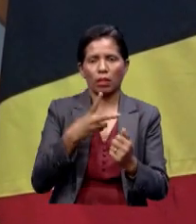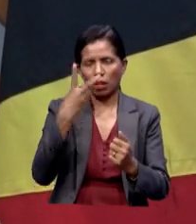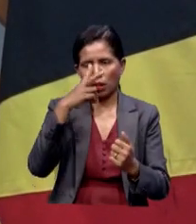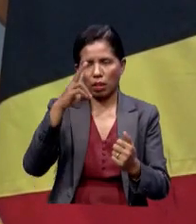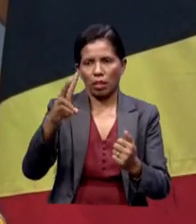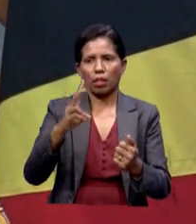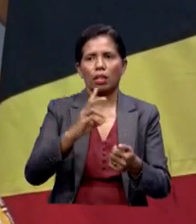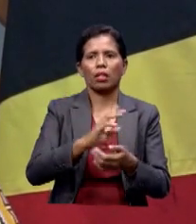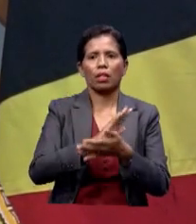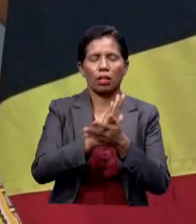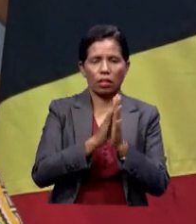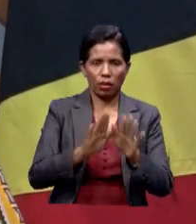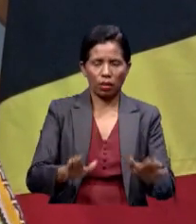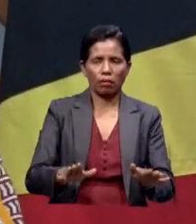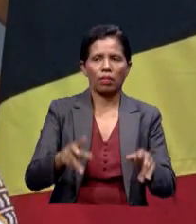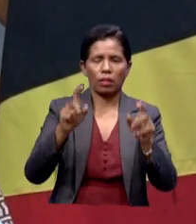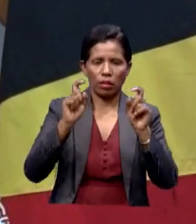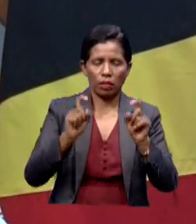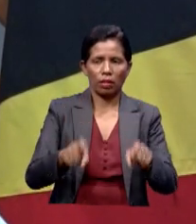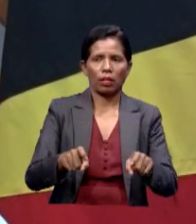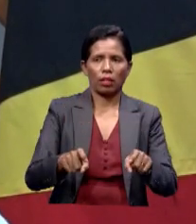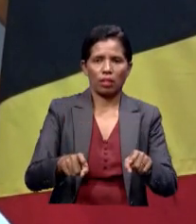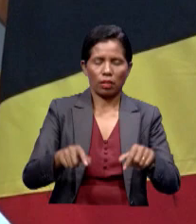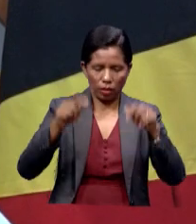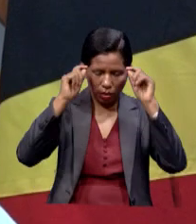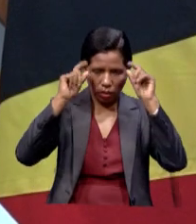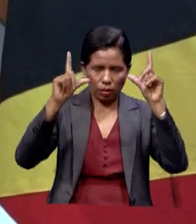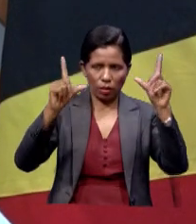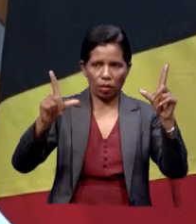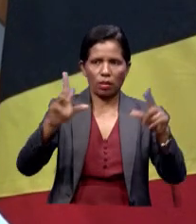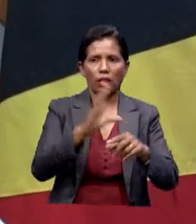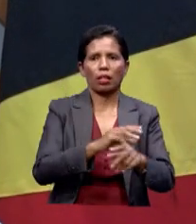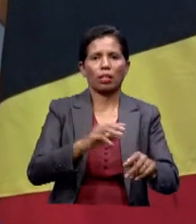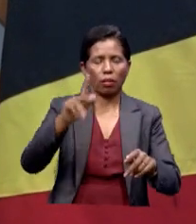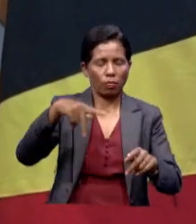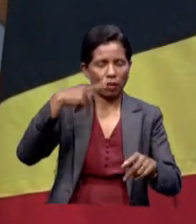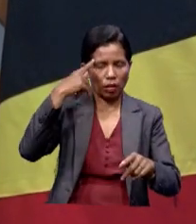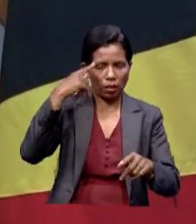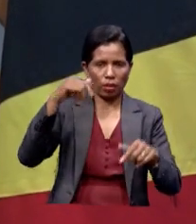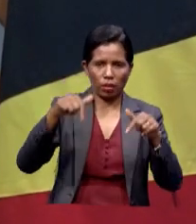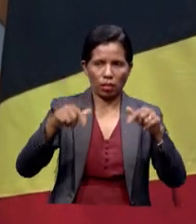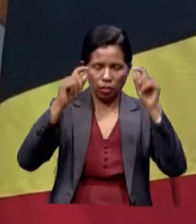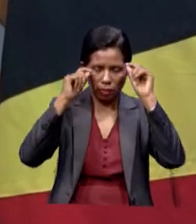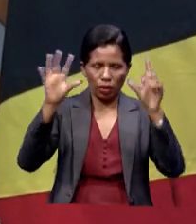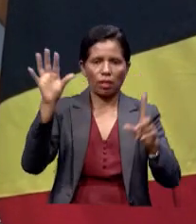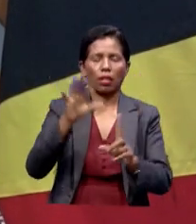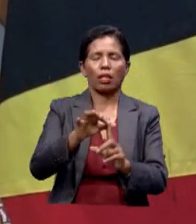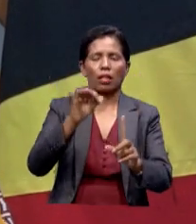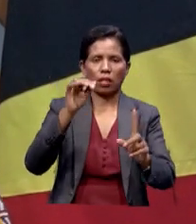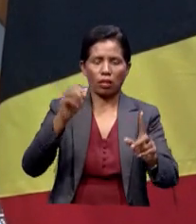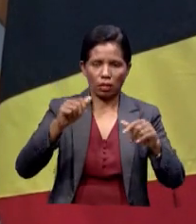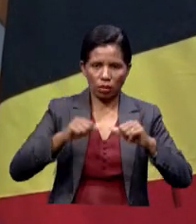dame, tem que clean e Timor-Leste. Estabilidade política tem que clean. Eleição tem que ir lá o